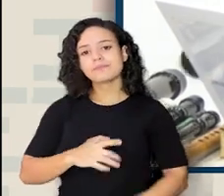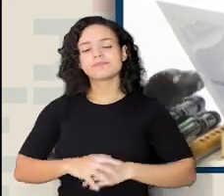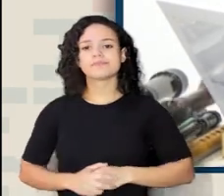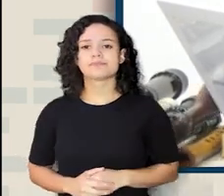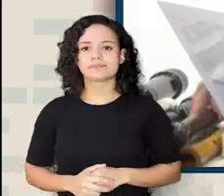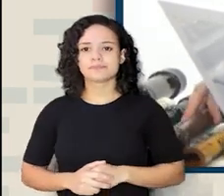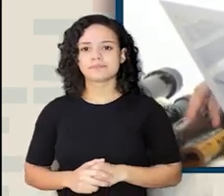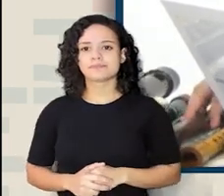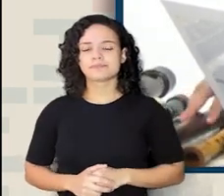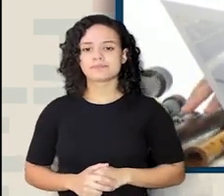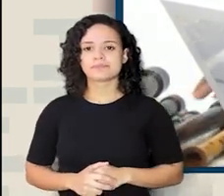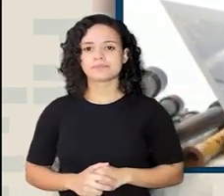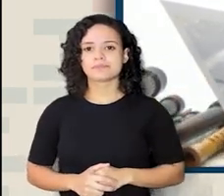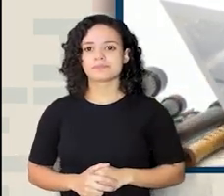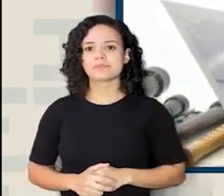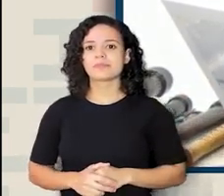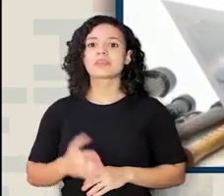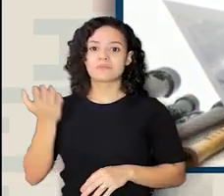Enquanto essa